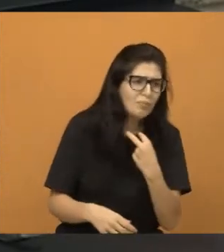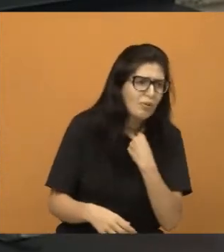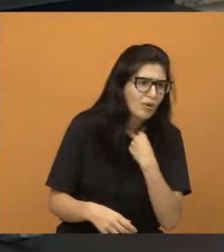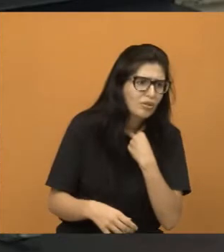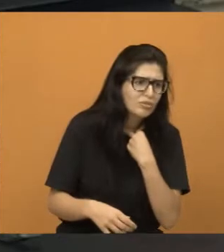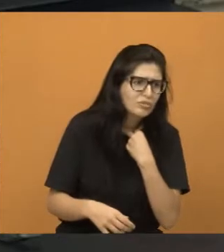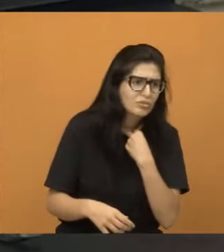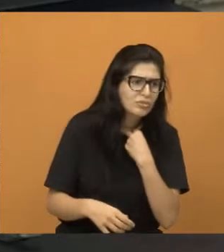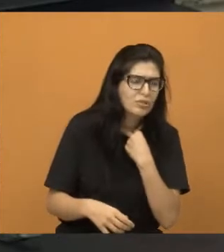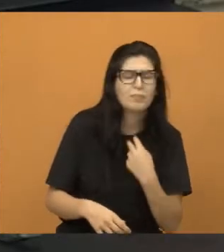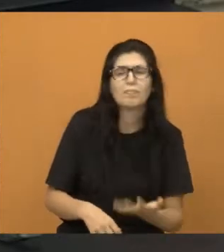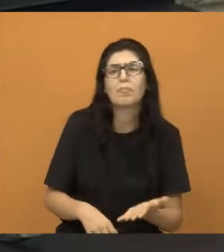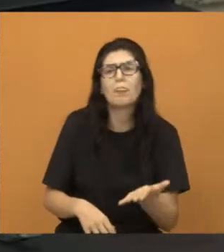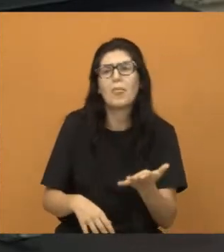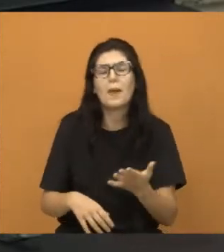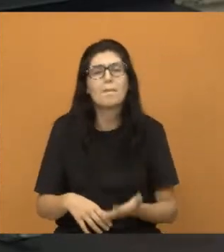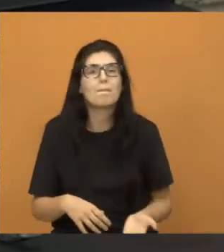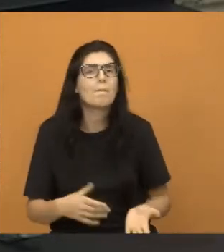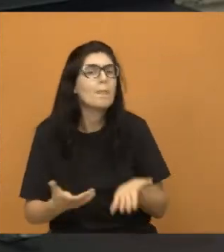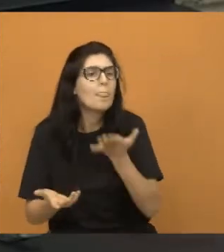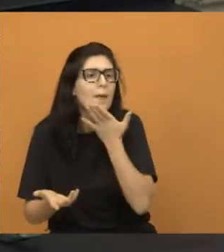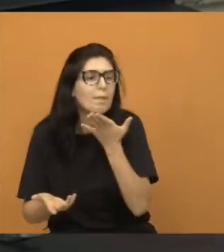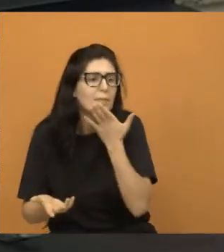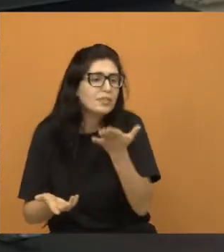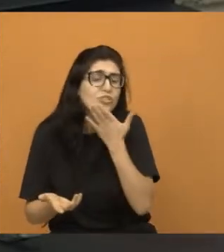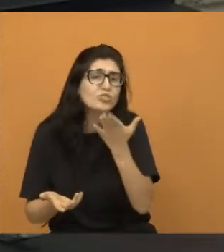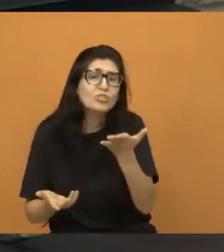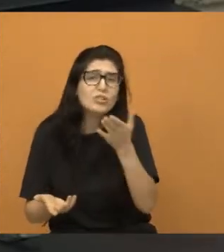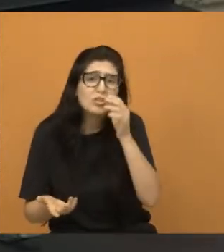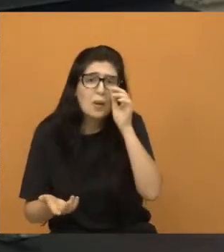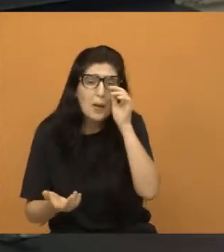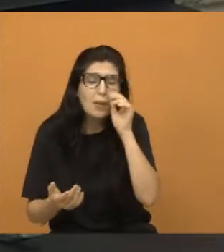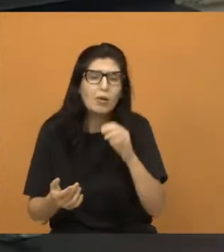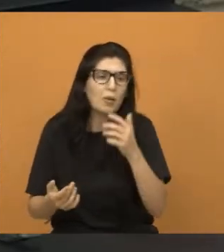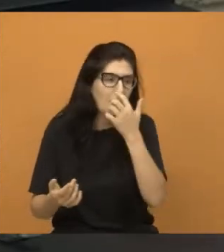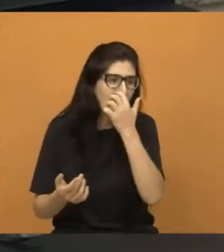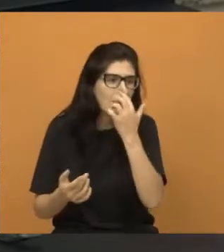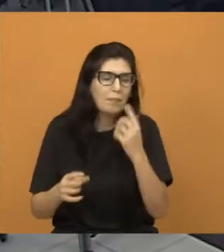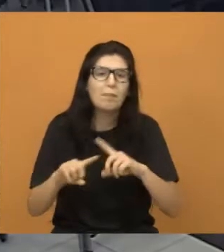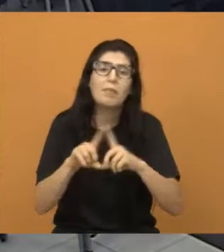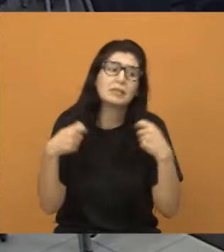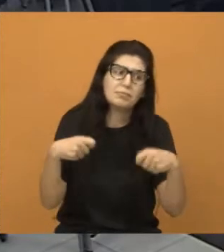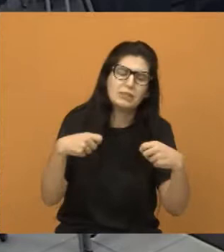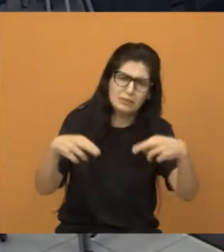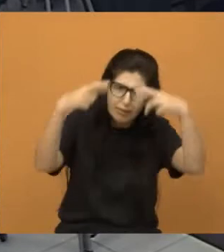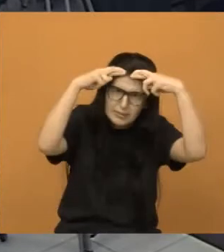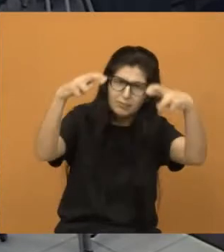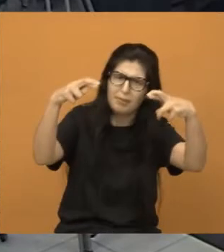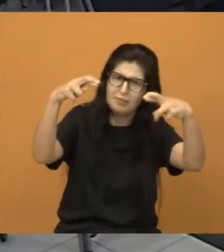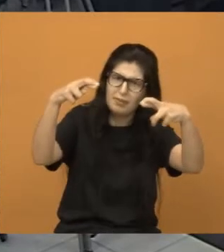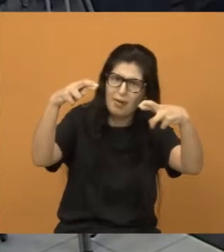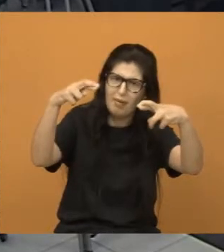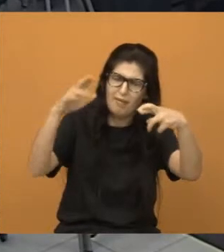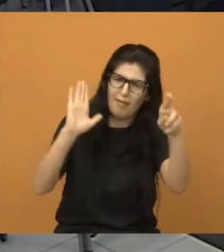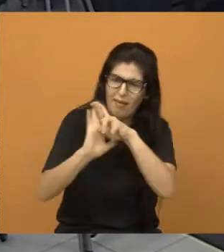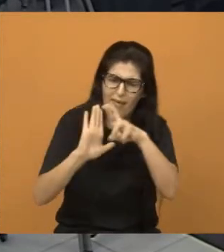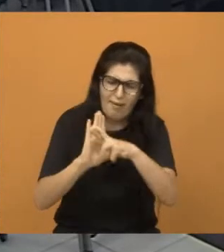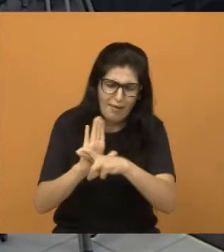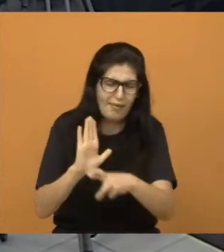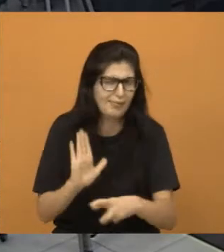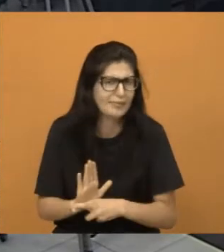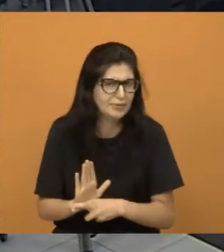vale nada. Se eu estou pedindo para colocar em votação adiamento... O senhor Só, pode presidente, tem que depois... segurar o regimento. O regimento está bem